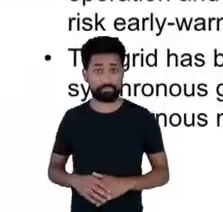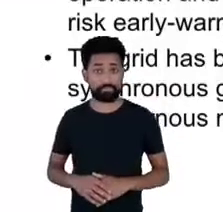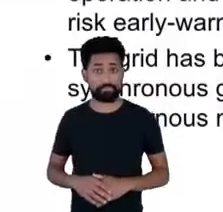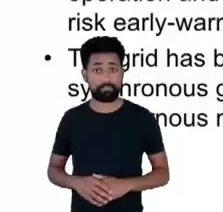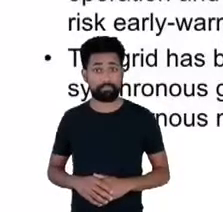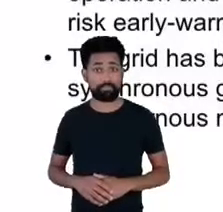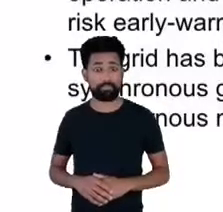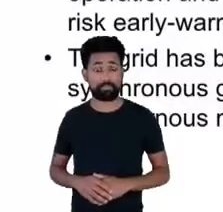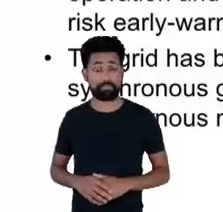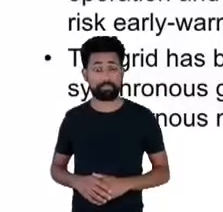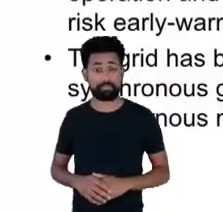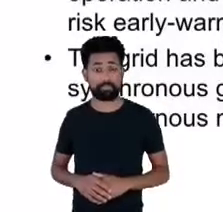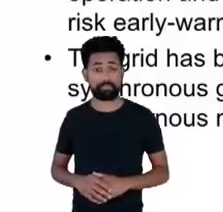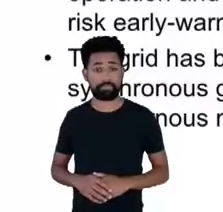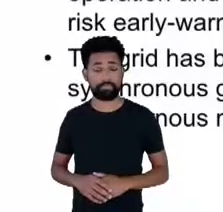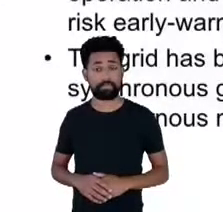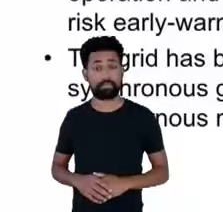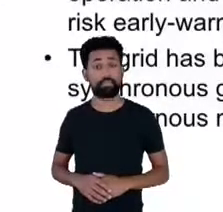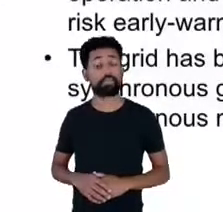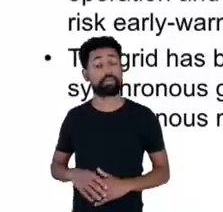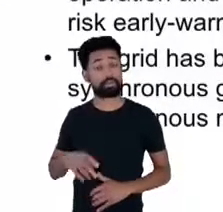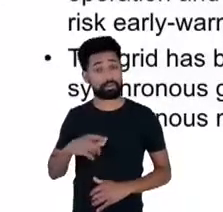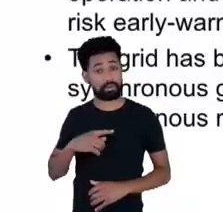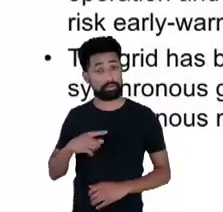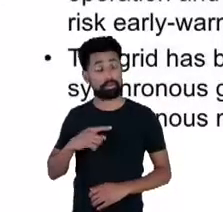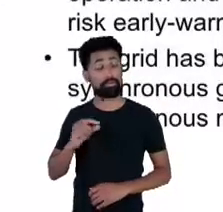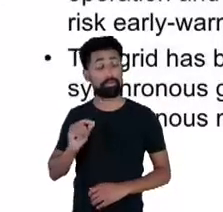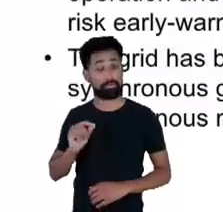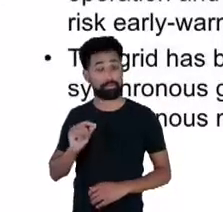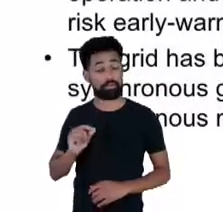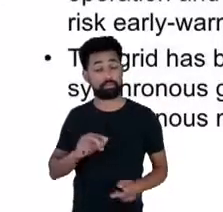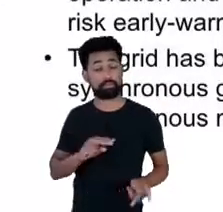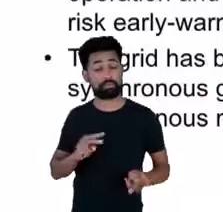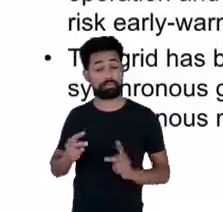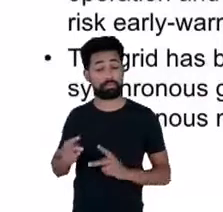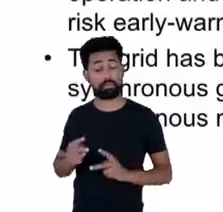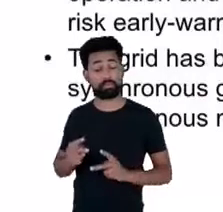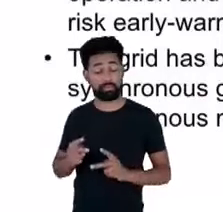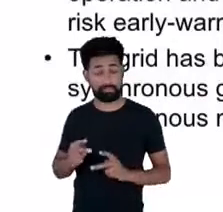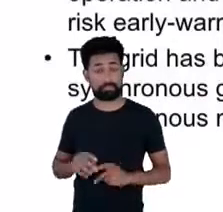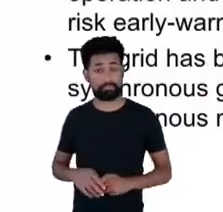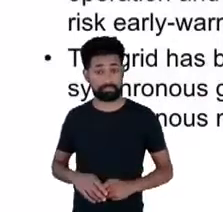A rede tem transferindo de